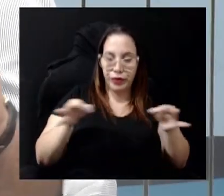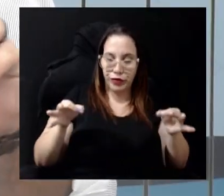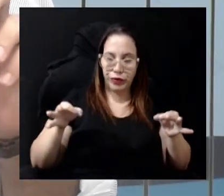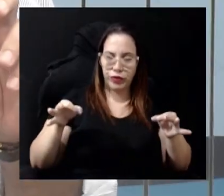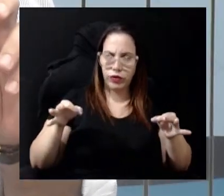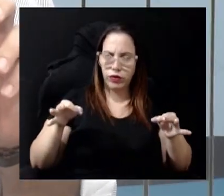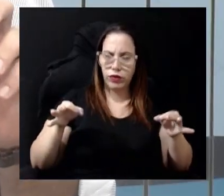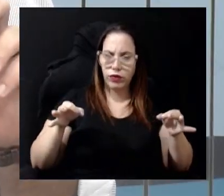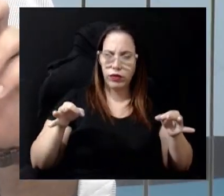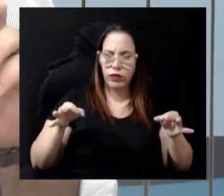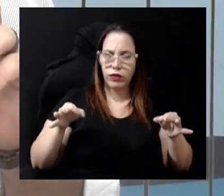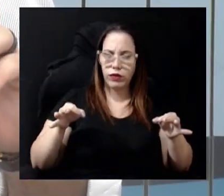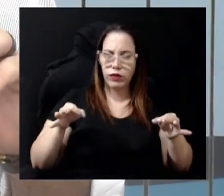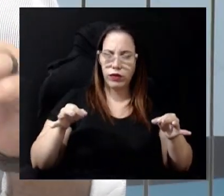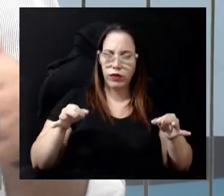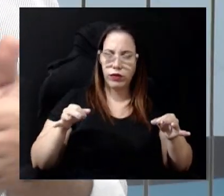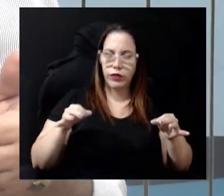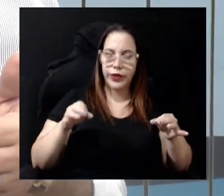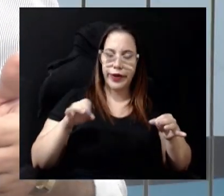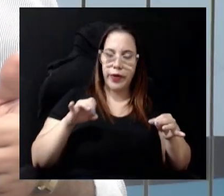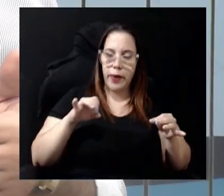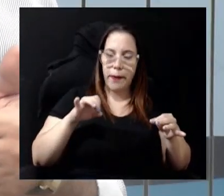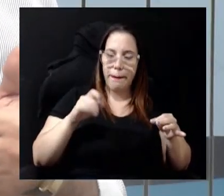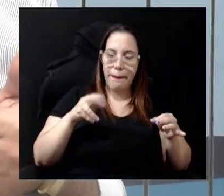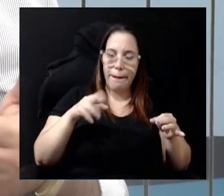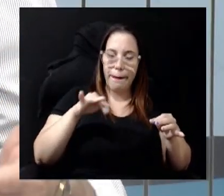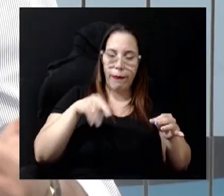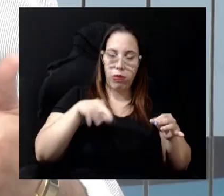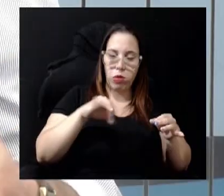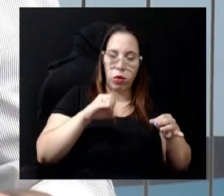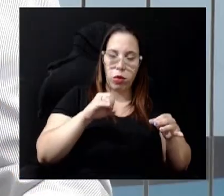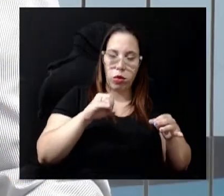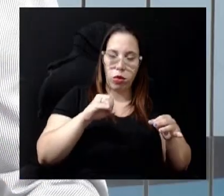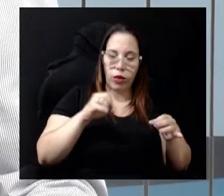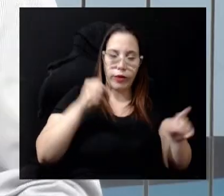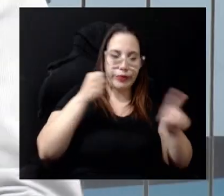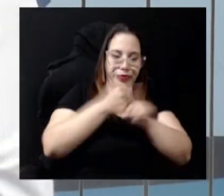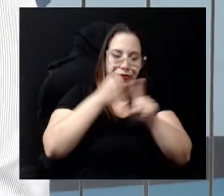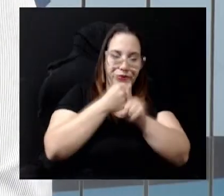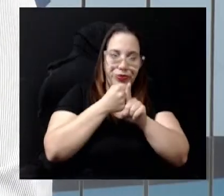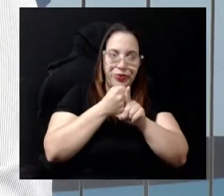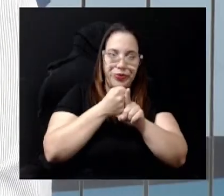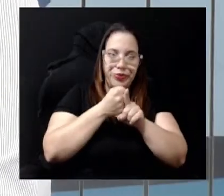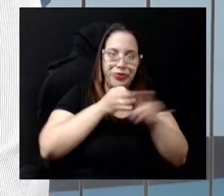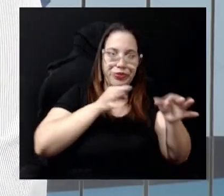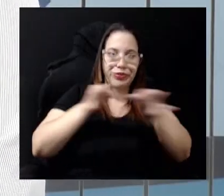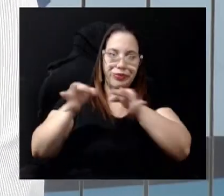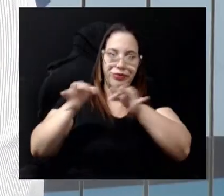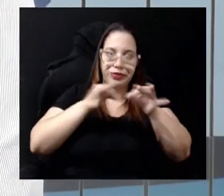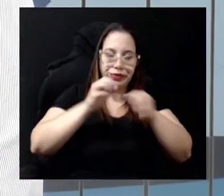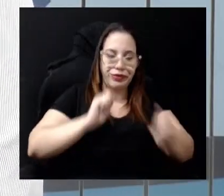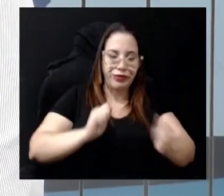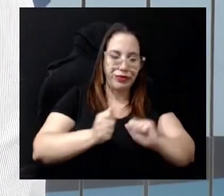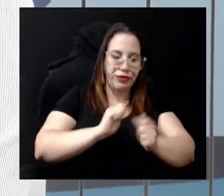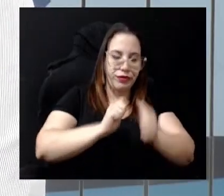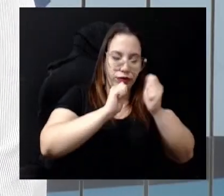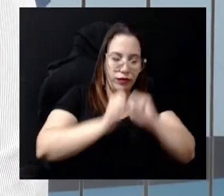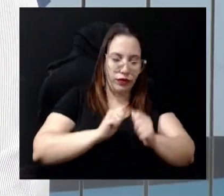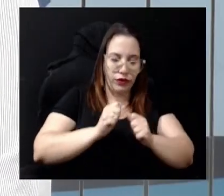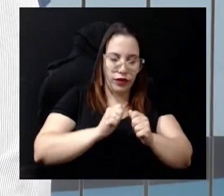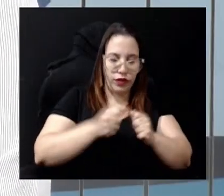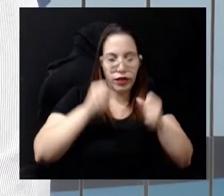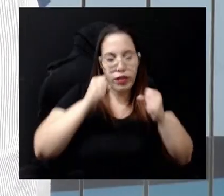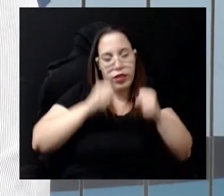efeitos de encadeamento em toda a cadeia produtiva, que parte do processo de uma reorganização administrativa da cadeia. Isso pode ser feito com